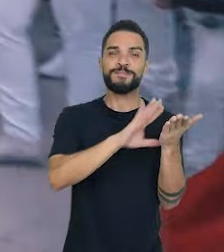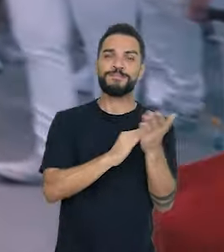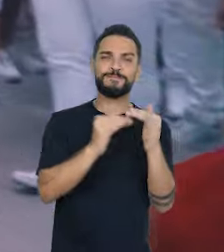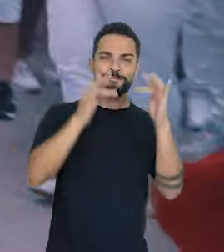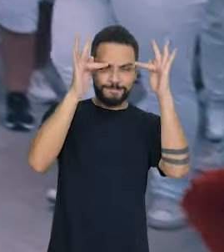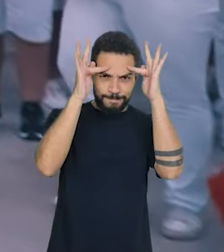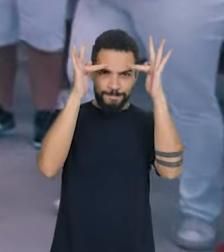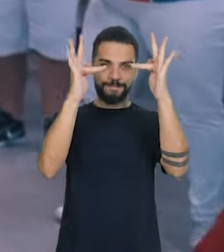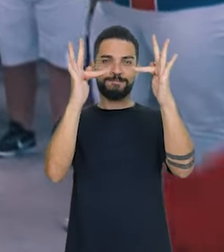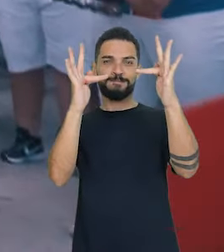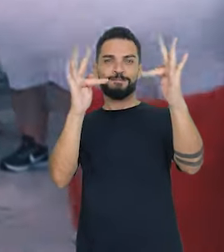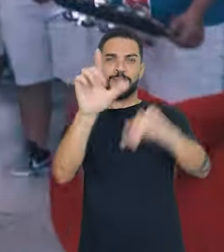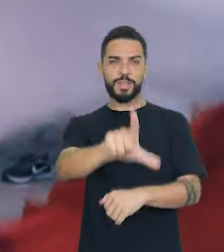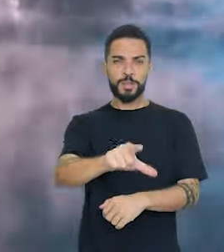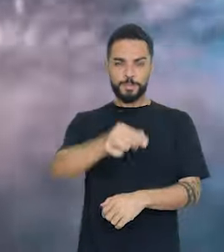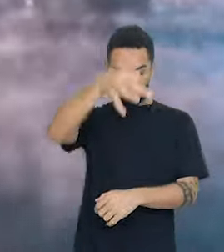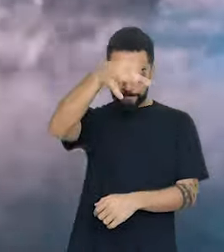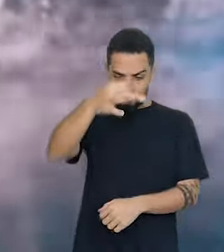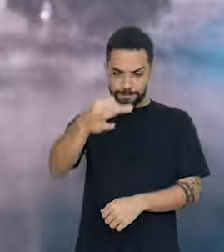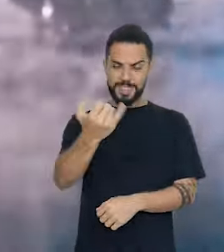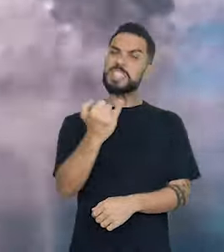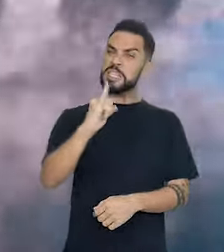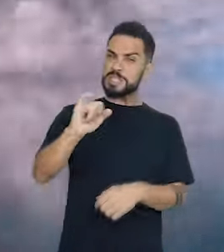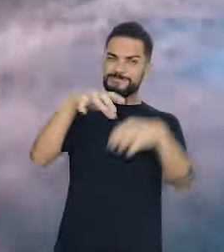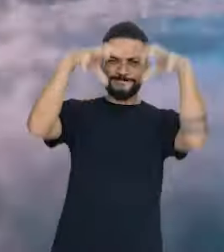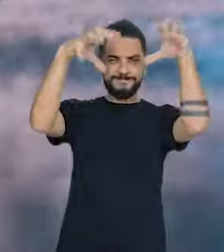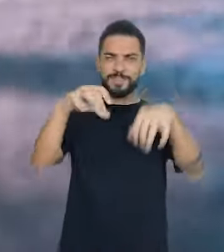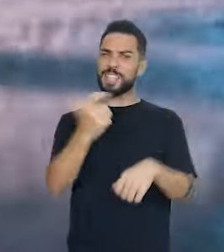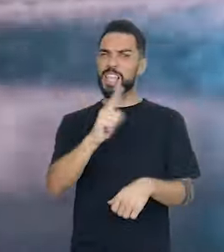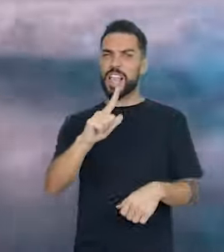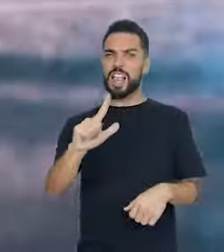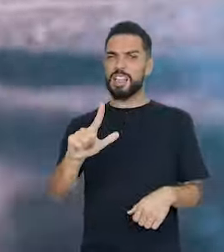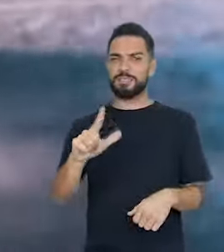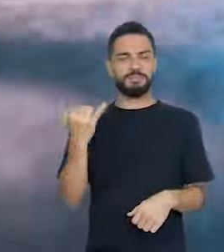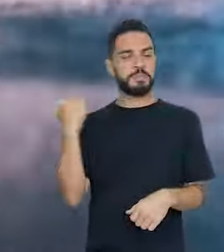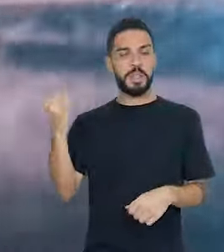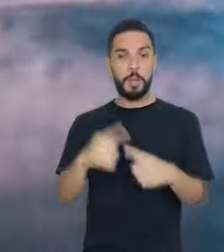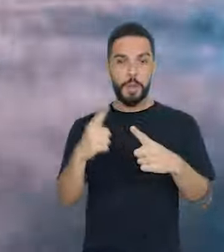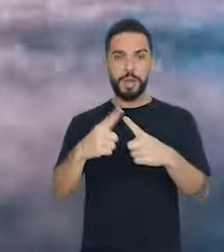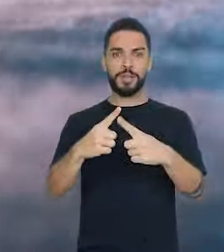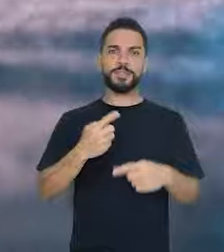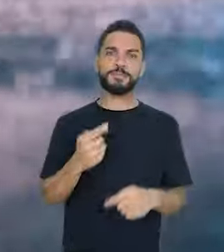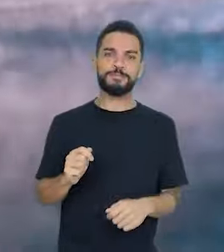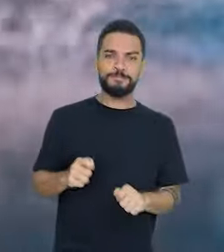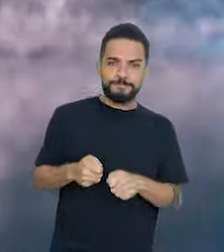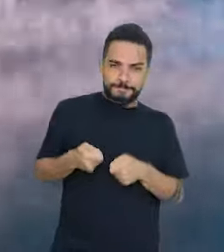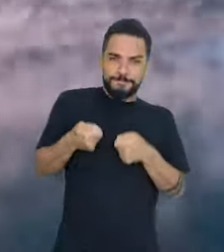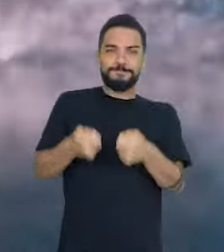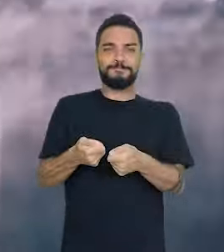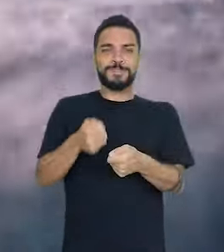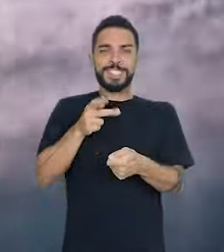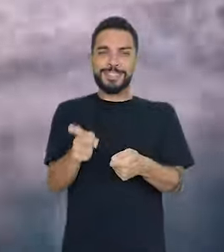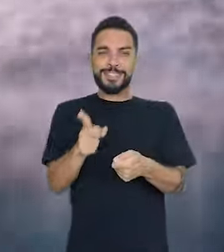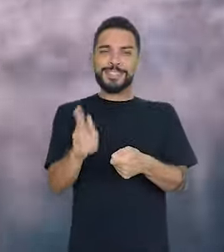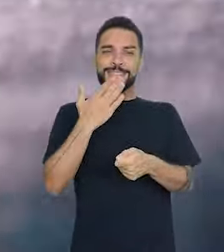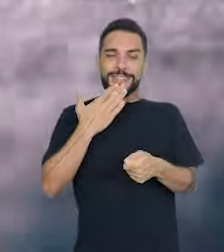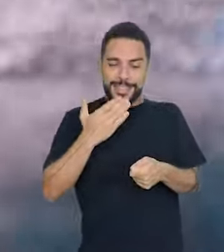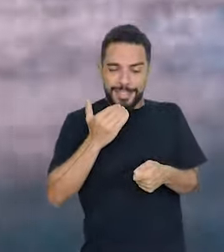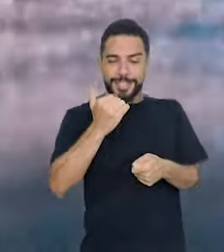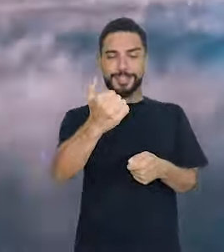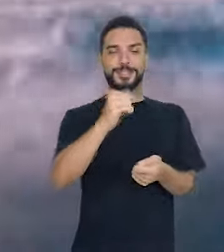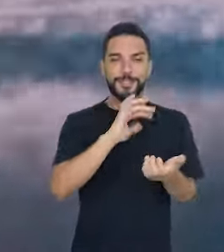escolhos. Chuva cai, mas não apaga o valor, o suor na avenida é